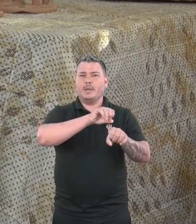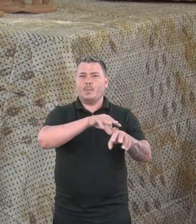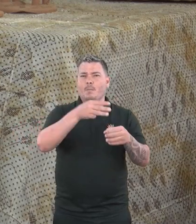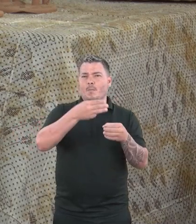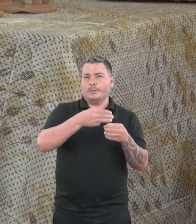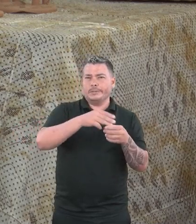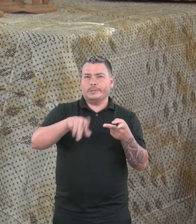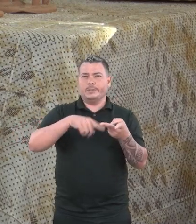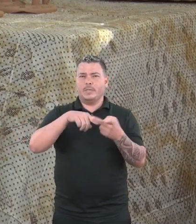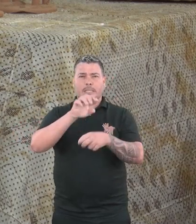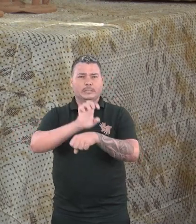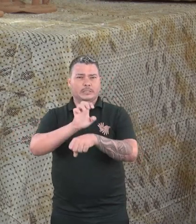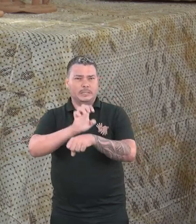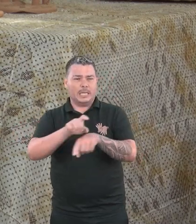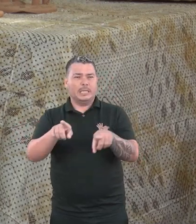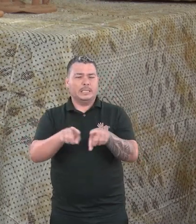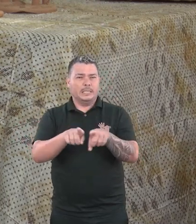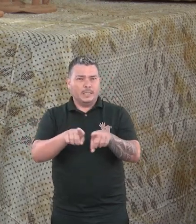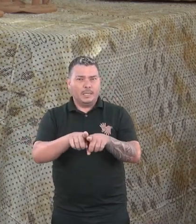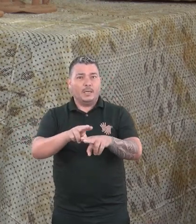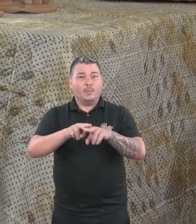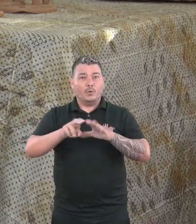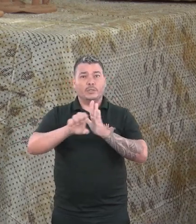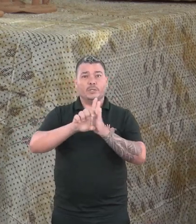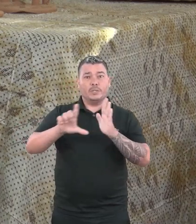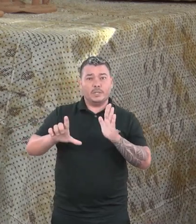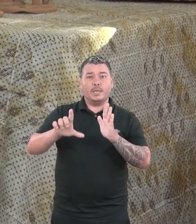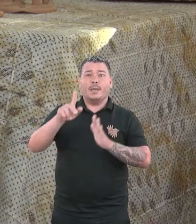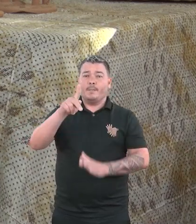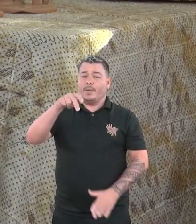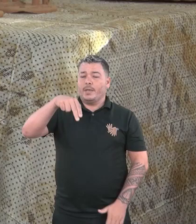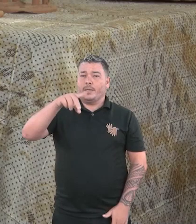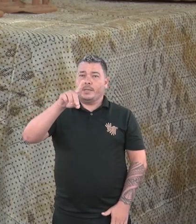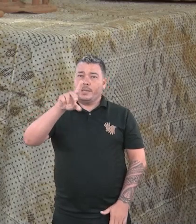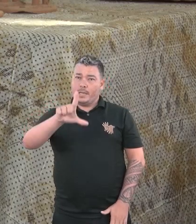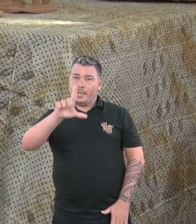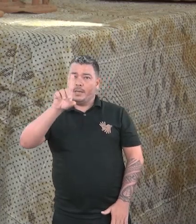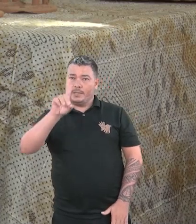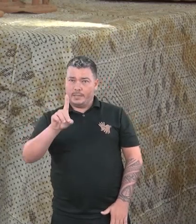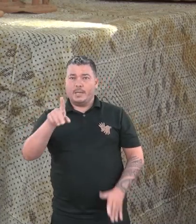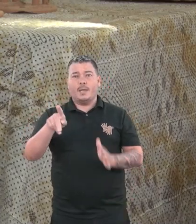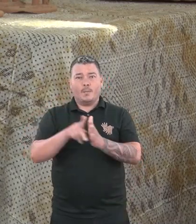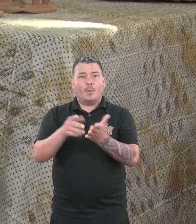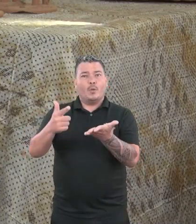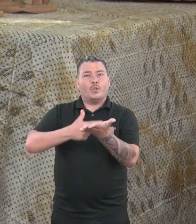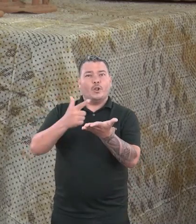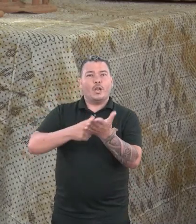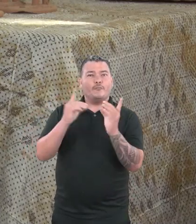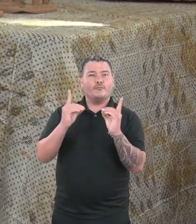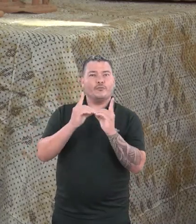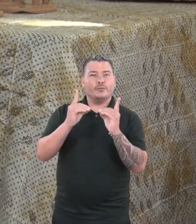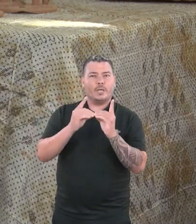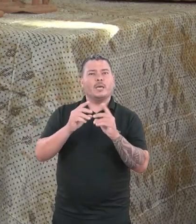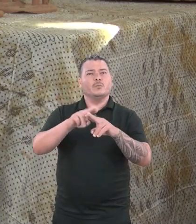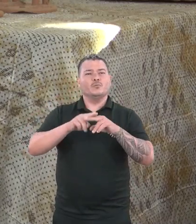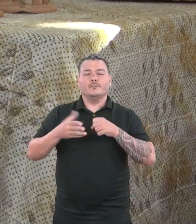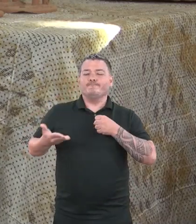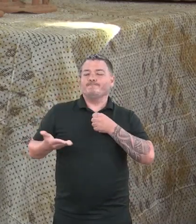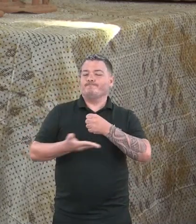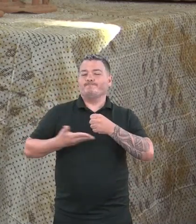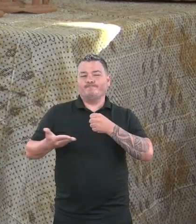secretarias municipais, secretarias estaduais, assim como editais do PNLD, do Programa Nacional do Livro Didático,